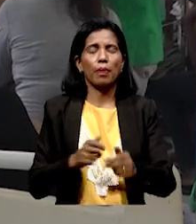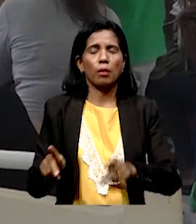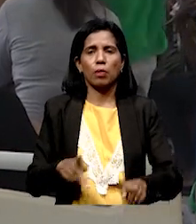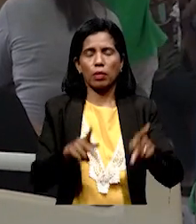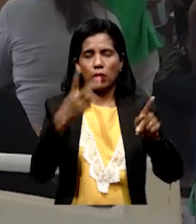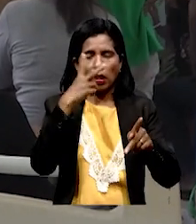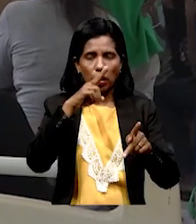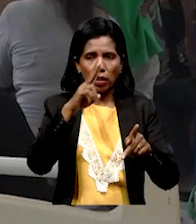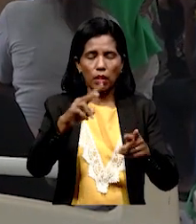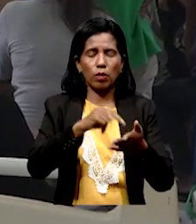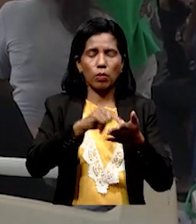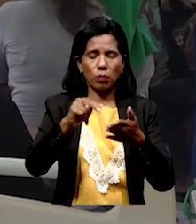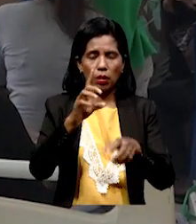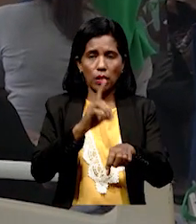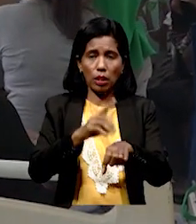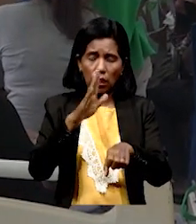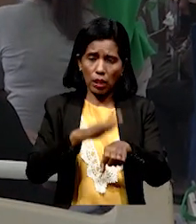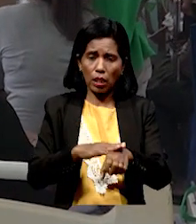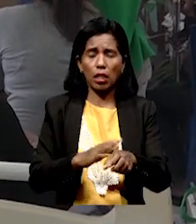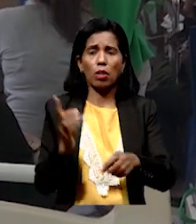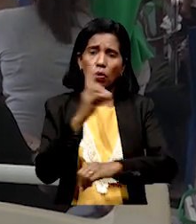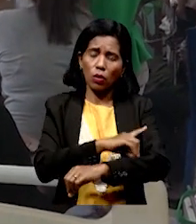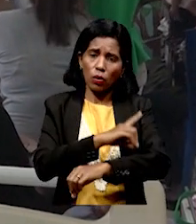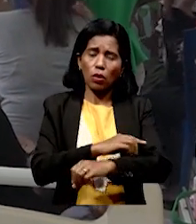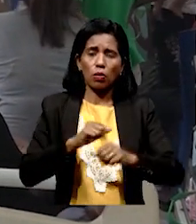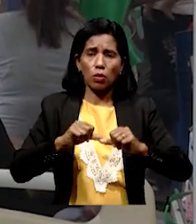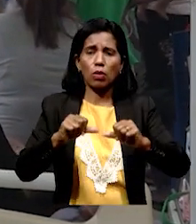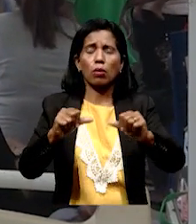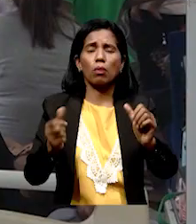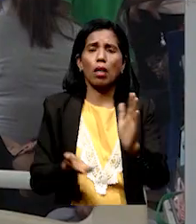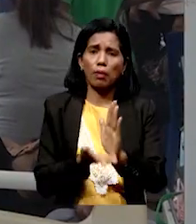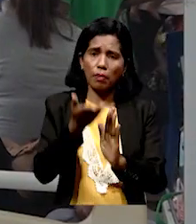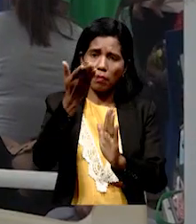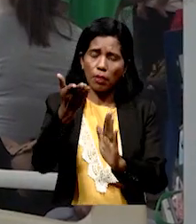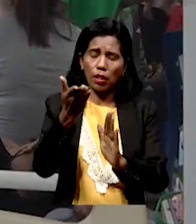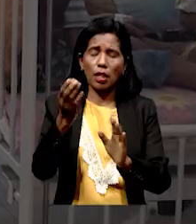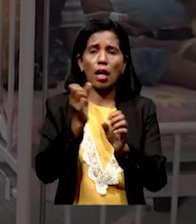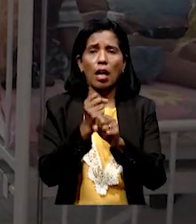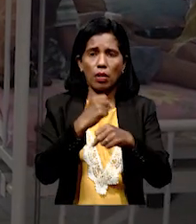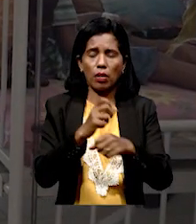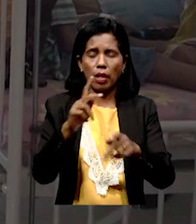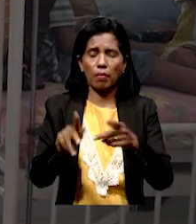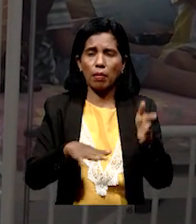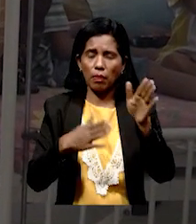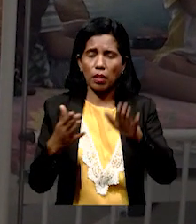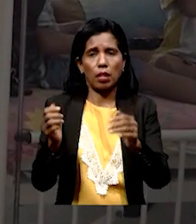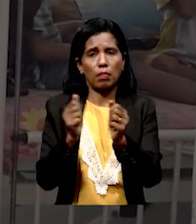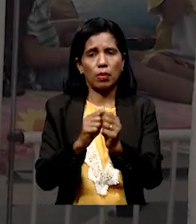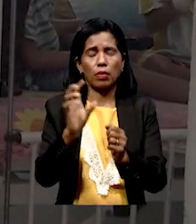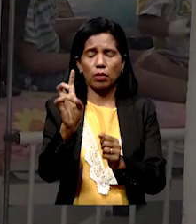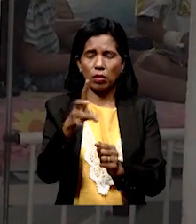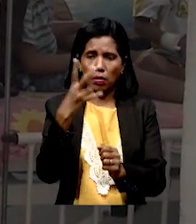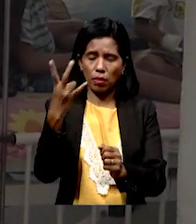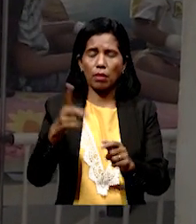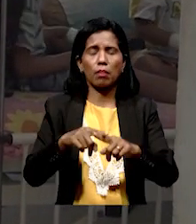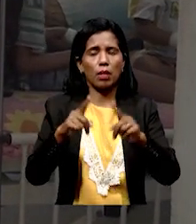nihare, número dengue cada loron continua aumenta, no halakon ona labarik na insanulu resin hitu ni vida. Maybe Agustinha